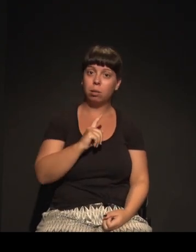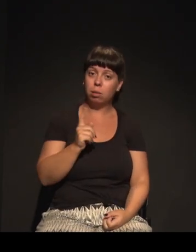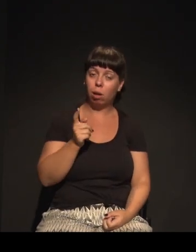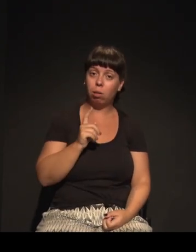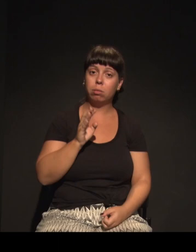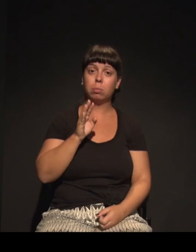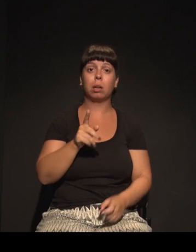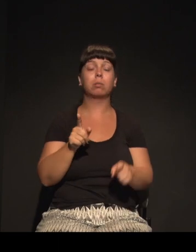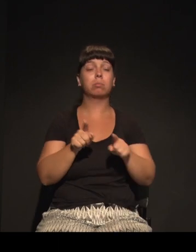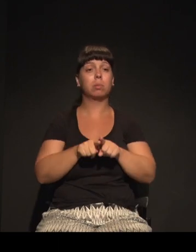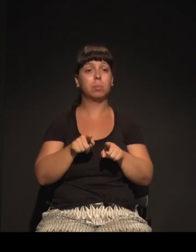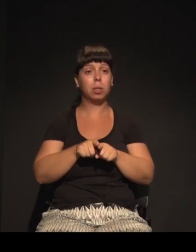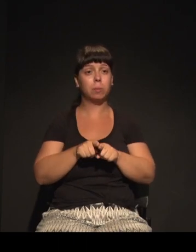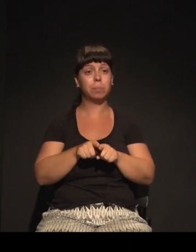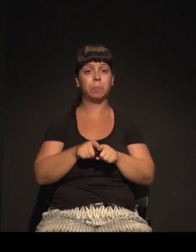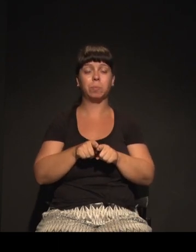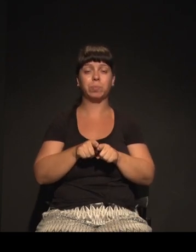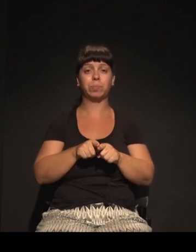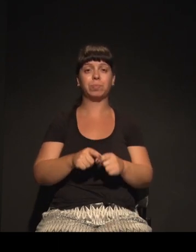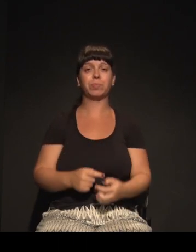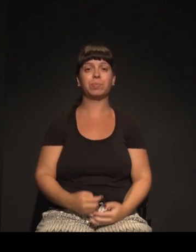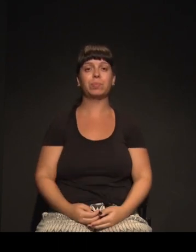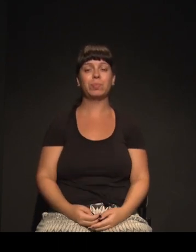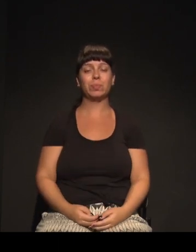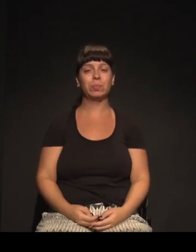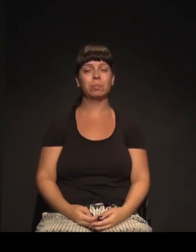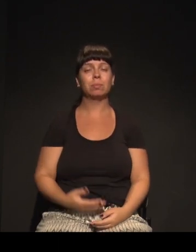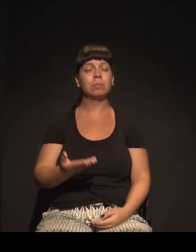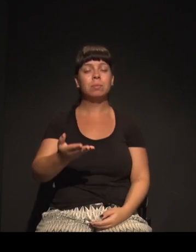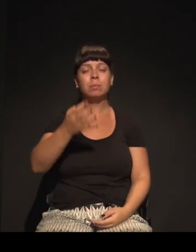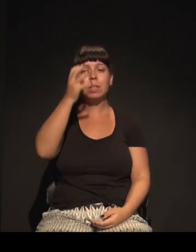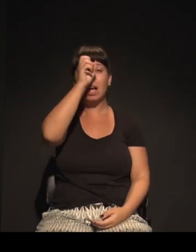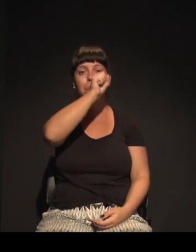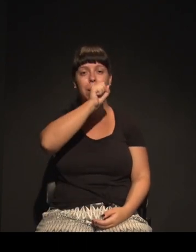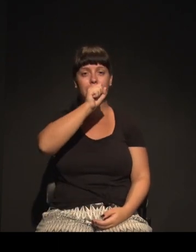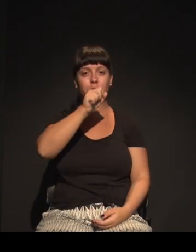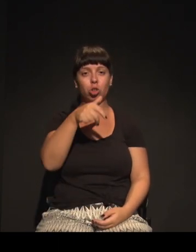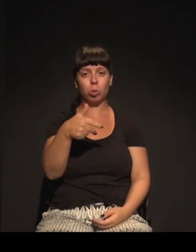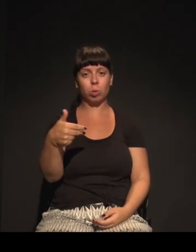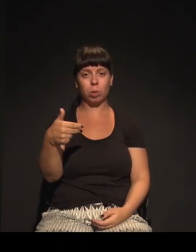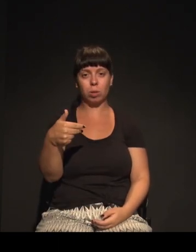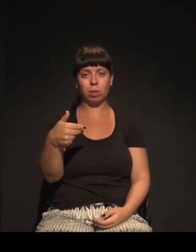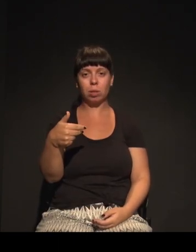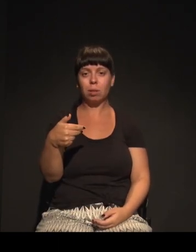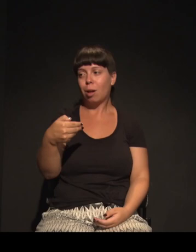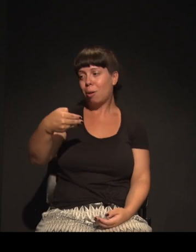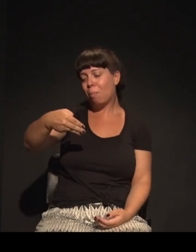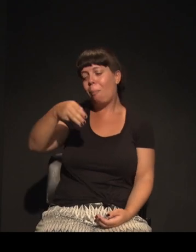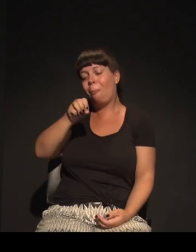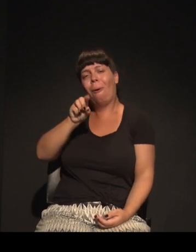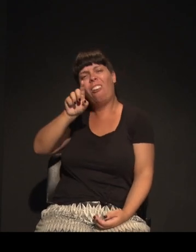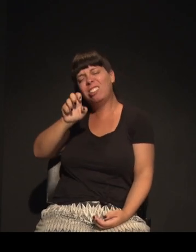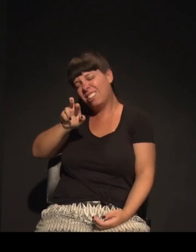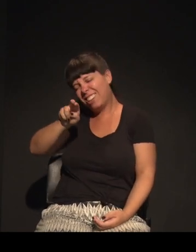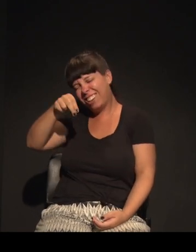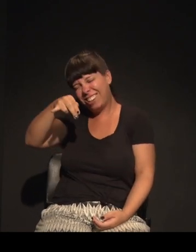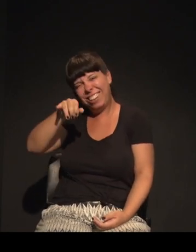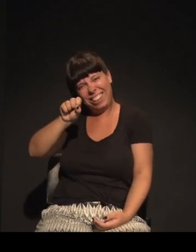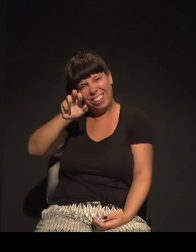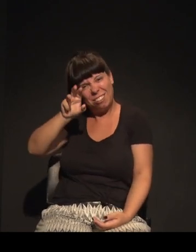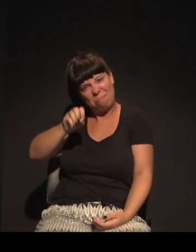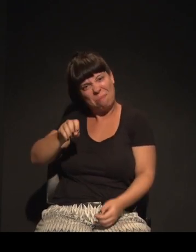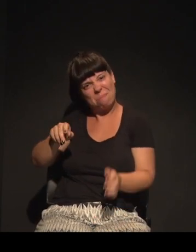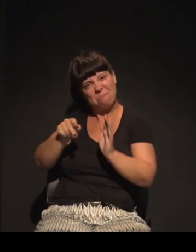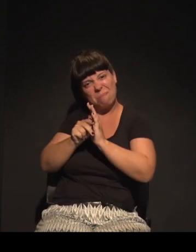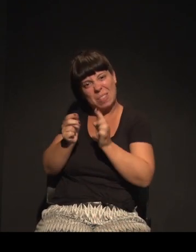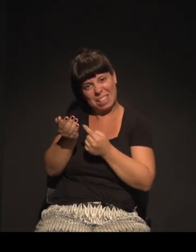aprender as coisas que o medo mo de modernismo da tecnologia né para que possa